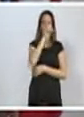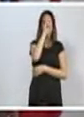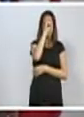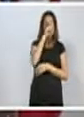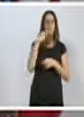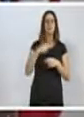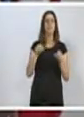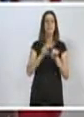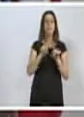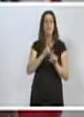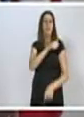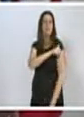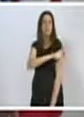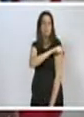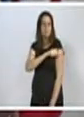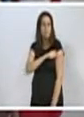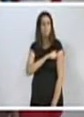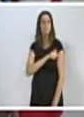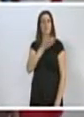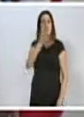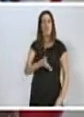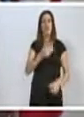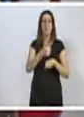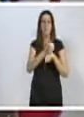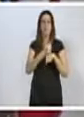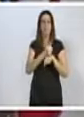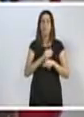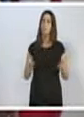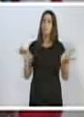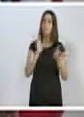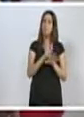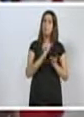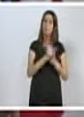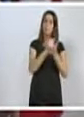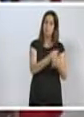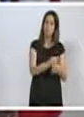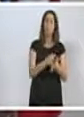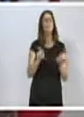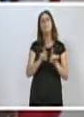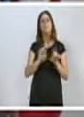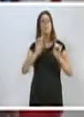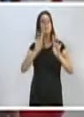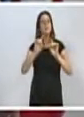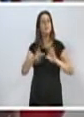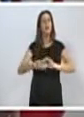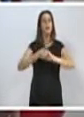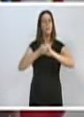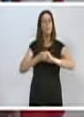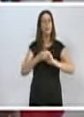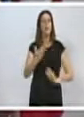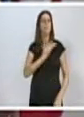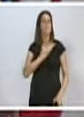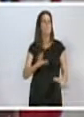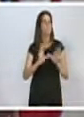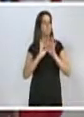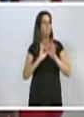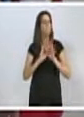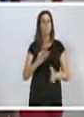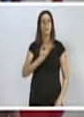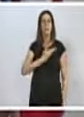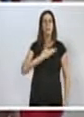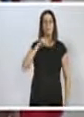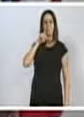eles, eles que estão lá, prontos para ajudar. Também em especial, quero cumprimentar o nosso grande parceiro Passarinho,